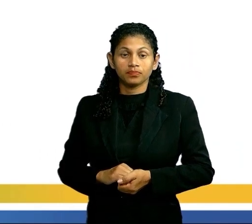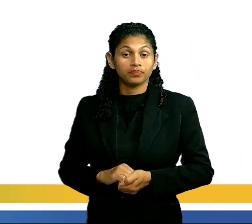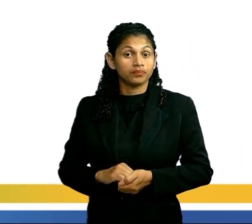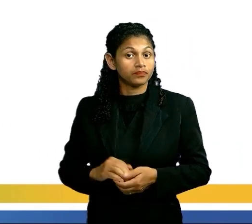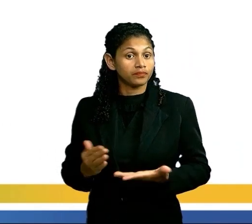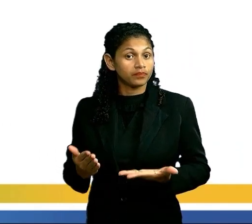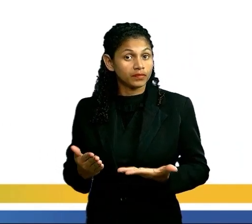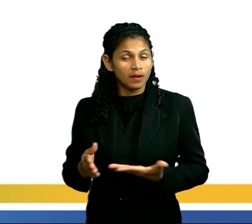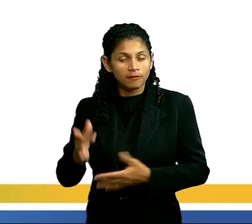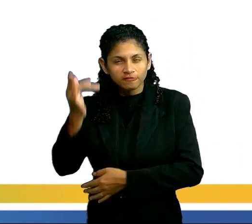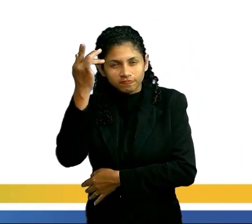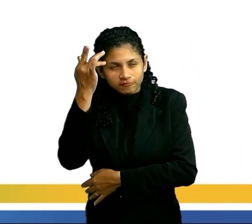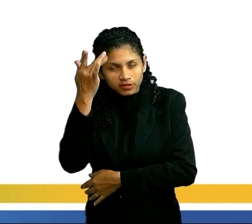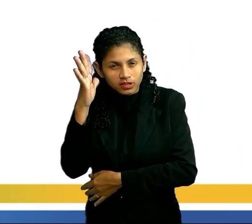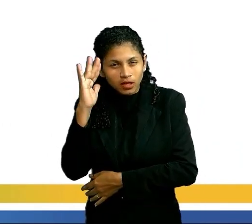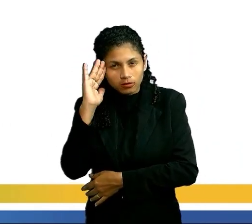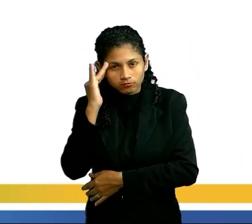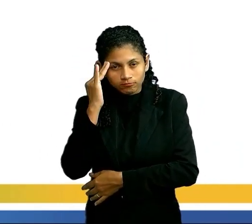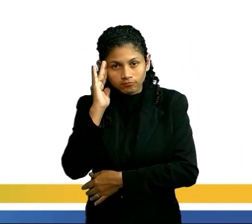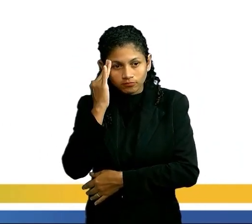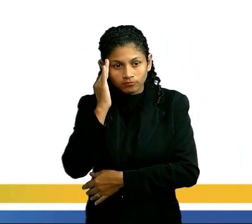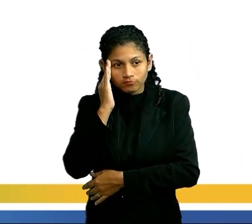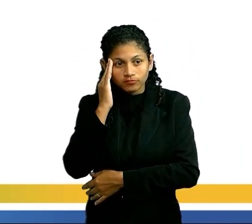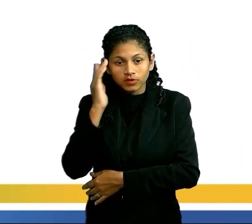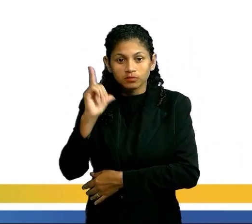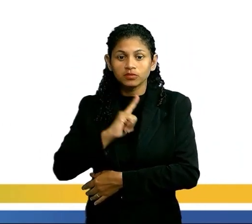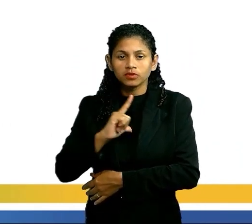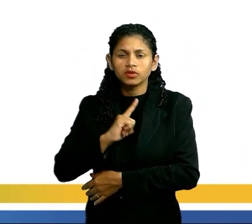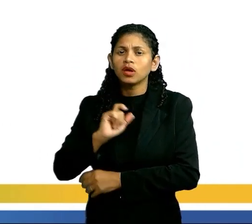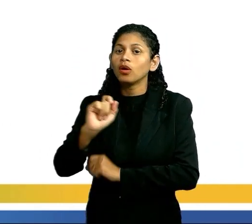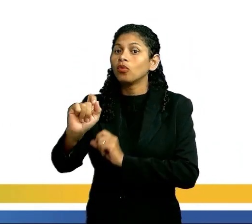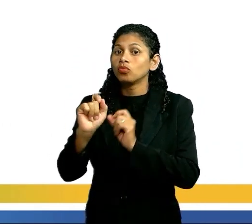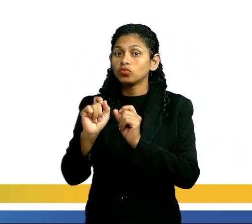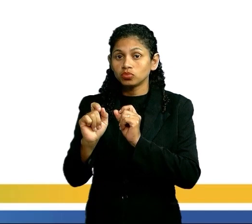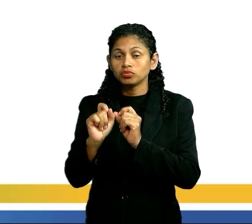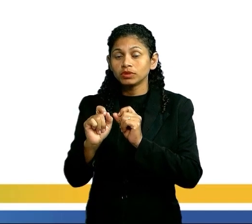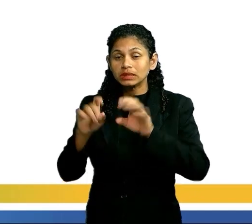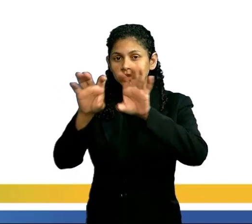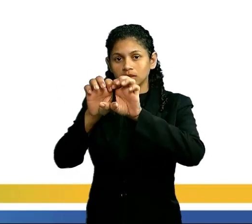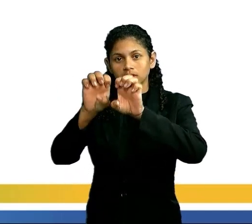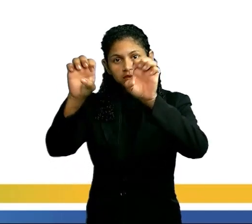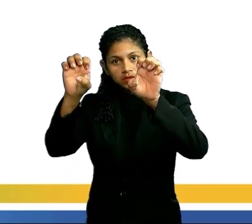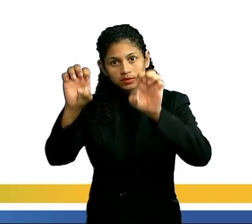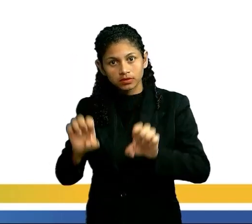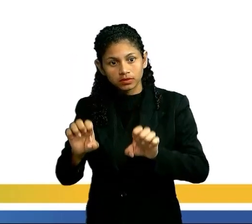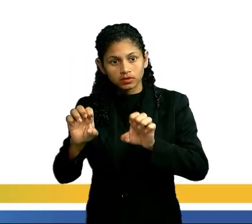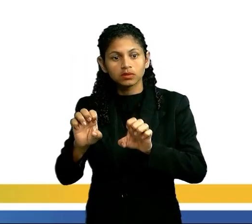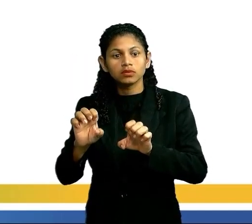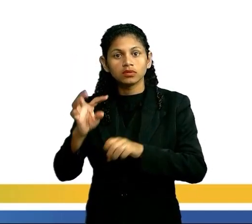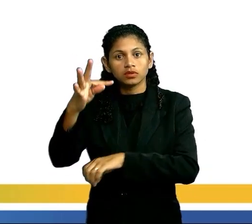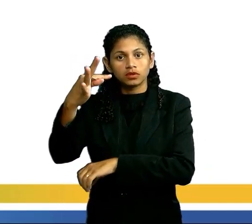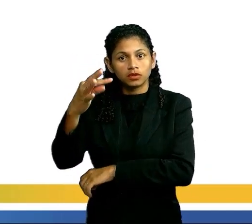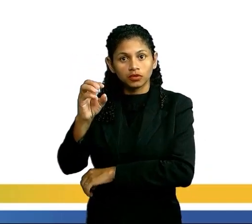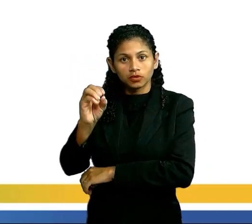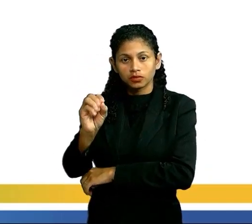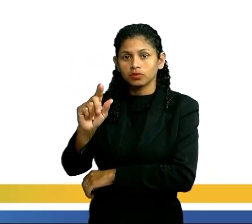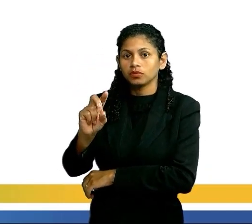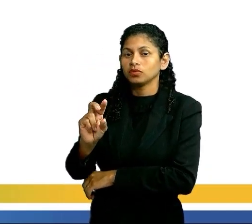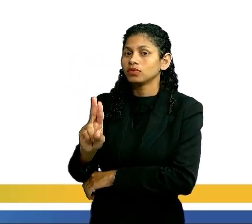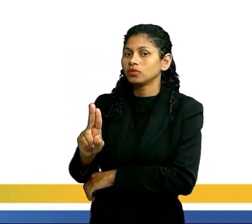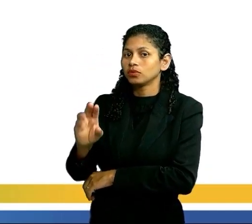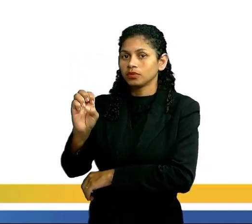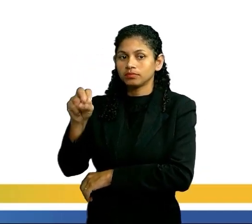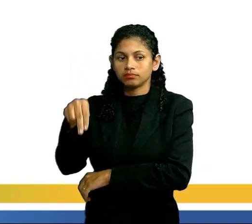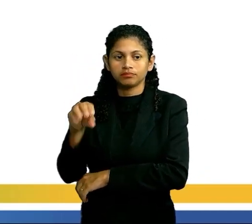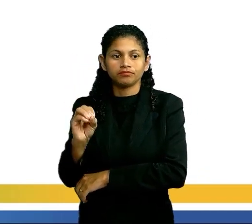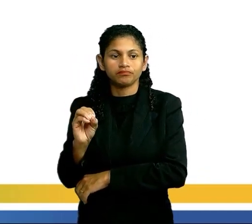Então, para facilitar a compreensão, vamos ter em mente o que seria a estrutura do tolueno. Então, ele seria